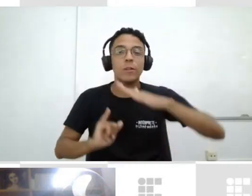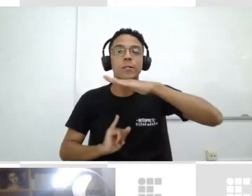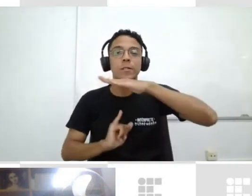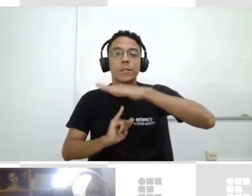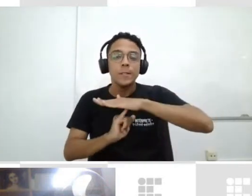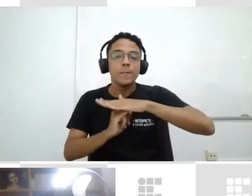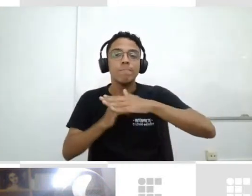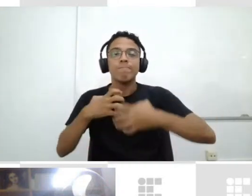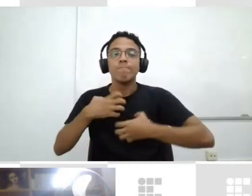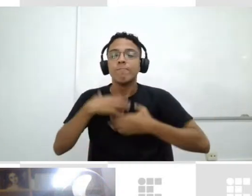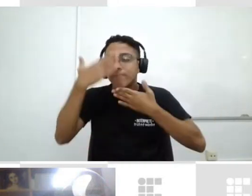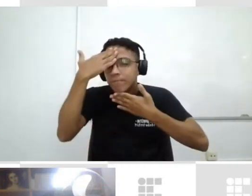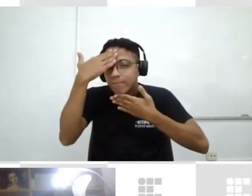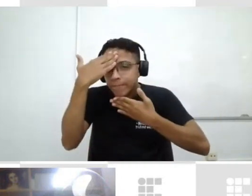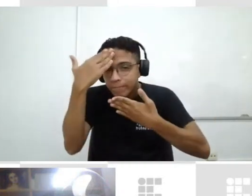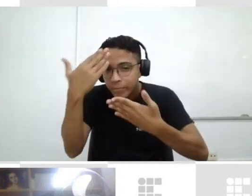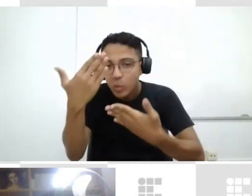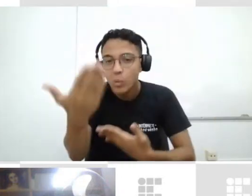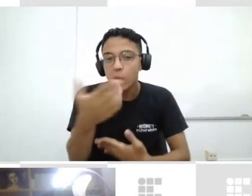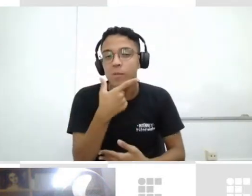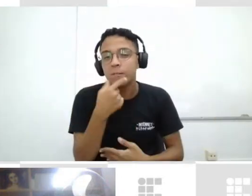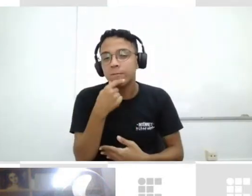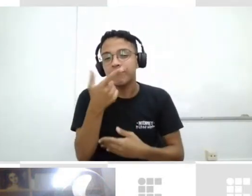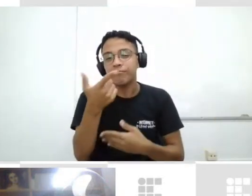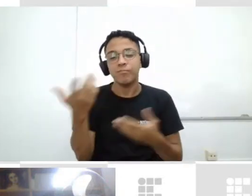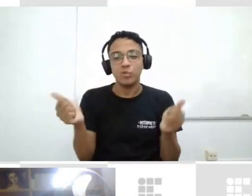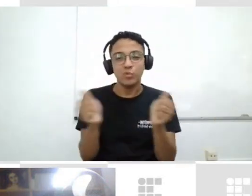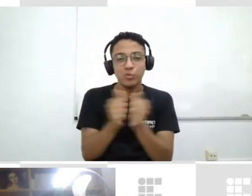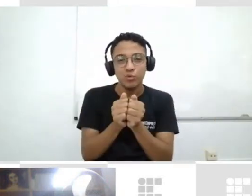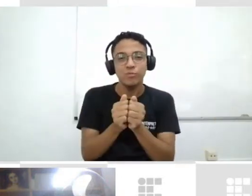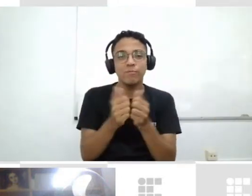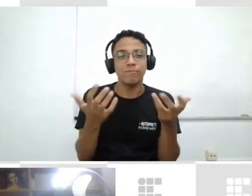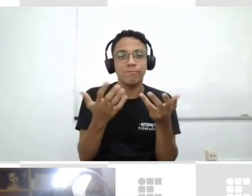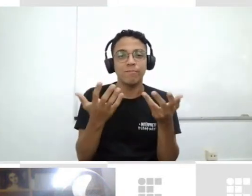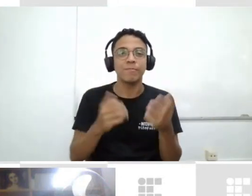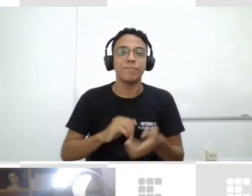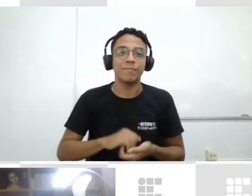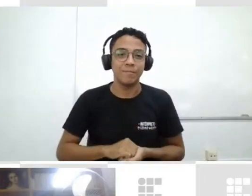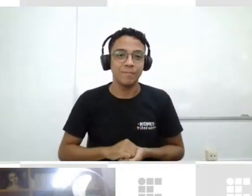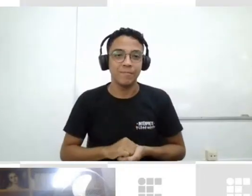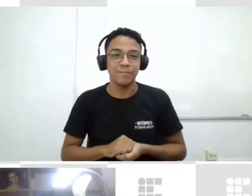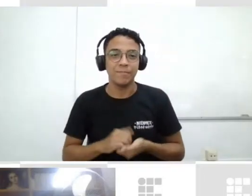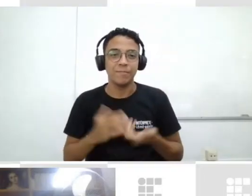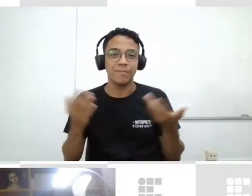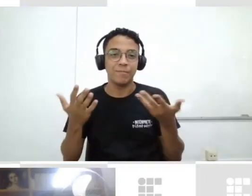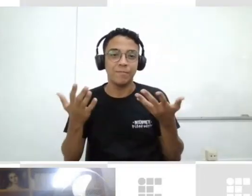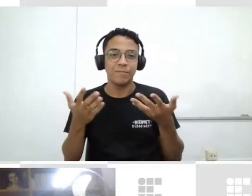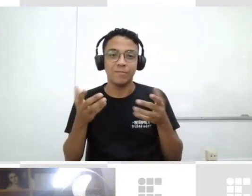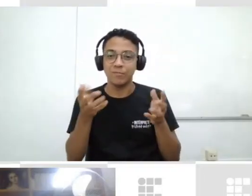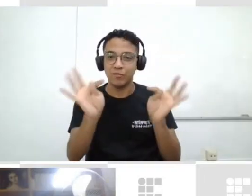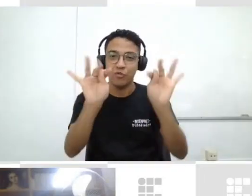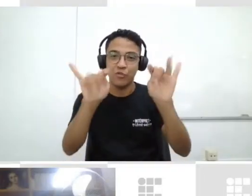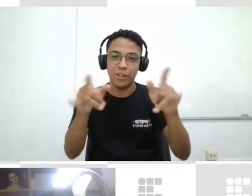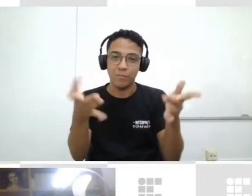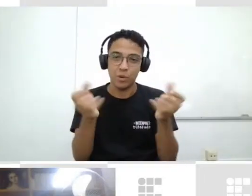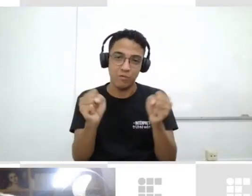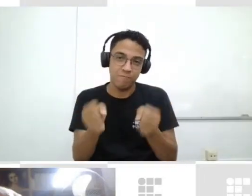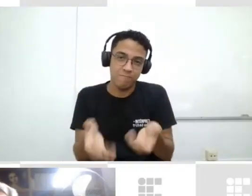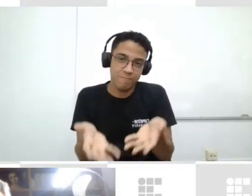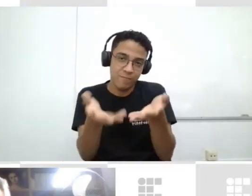ao senhor pela presença aqui e deixo, então, para suas considerações finais, por